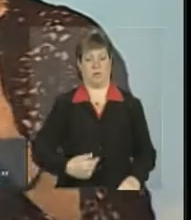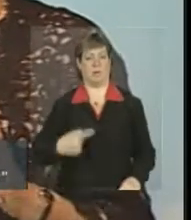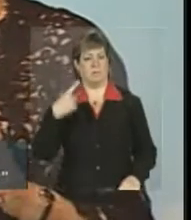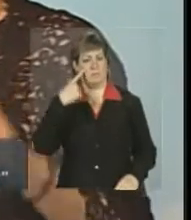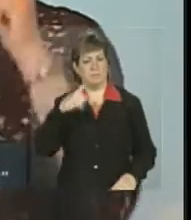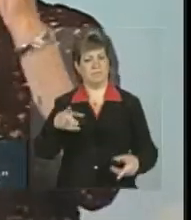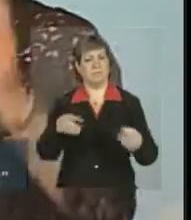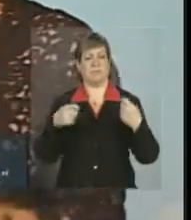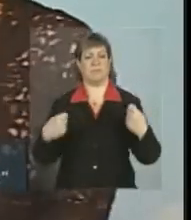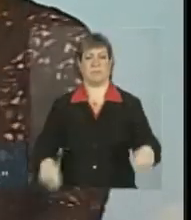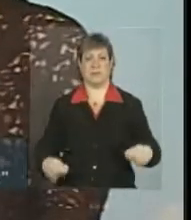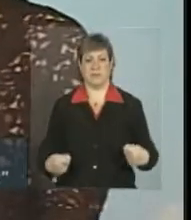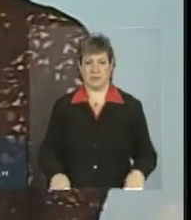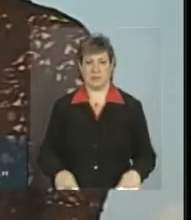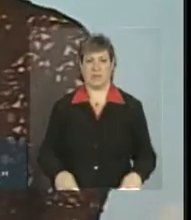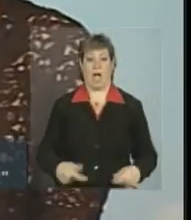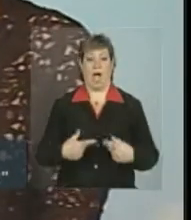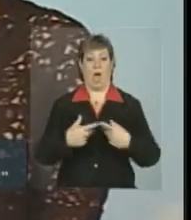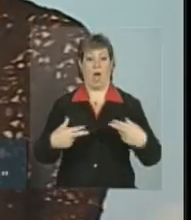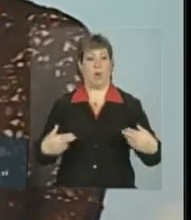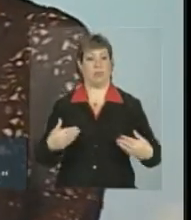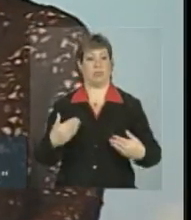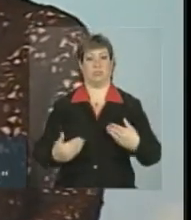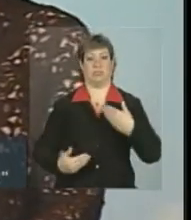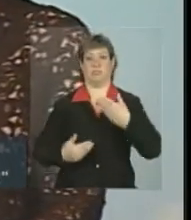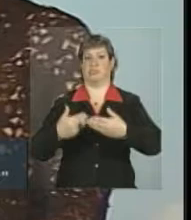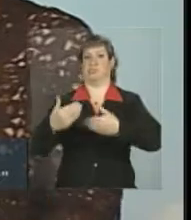que as coisas criam um círculo virtuoso.